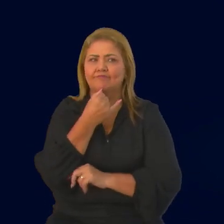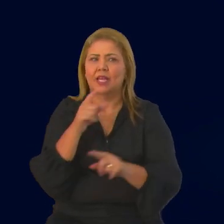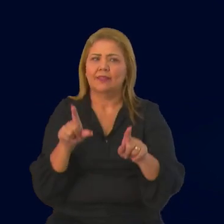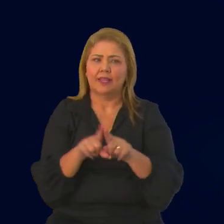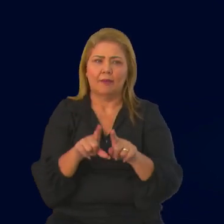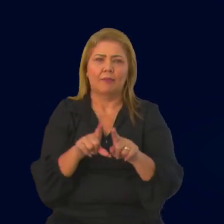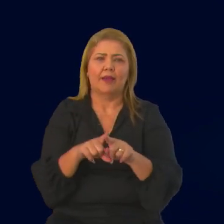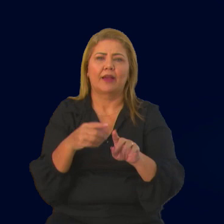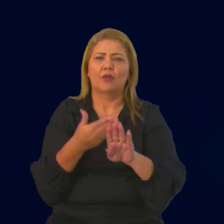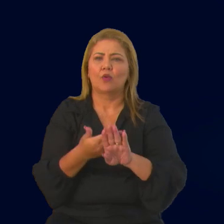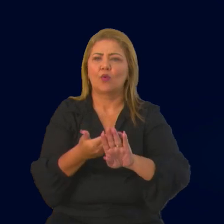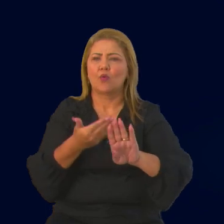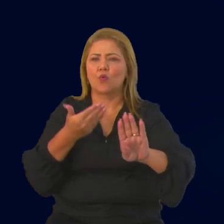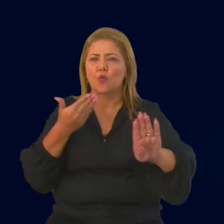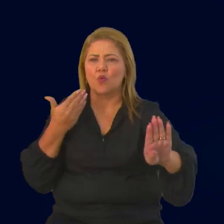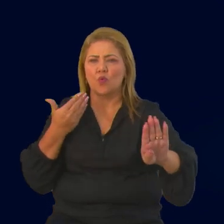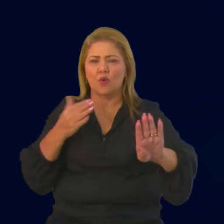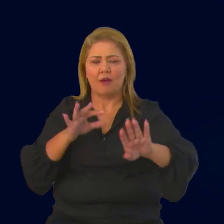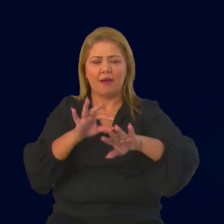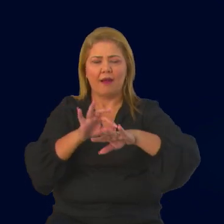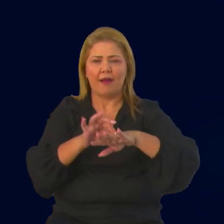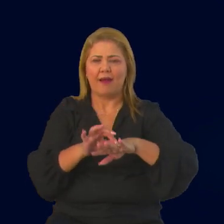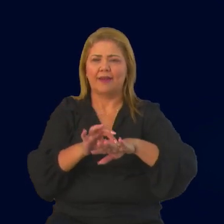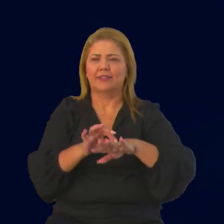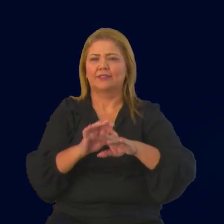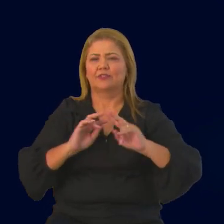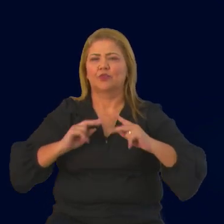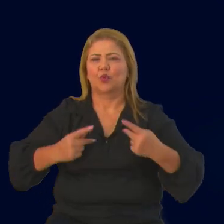estamos humanamente desconectados.